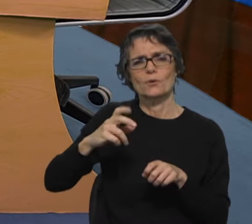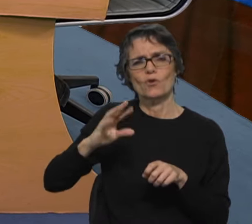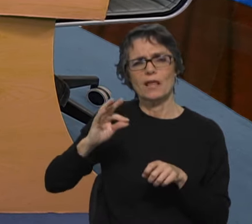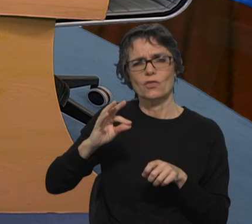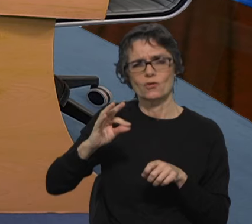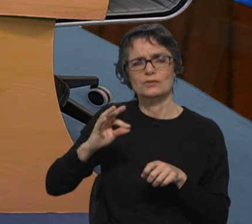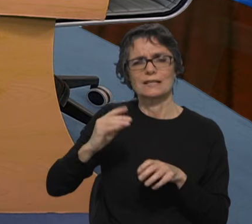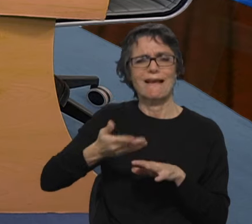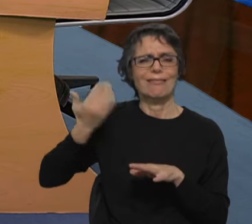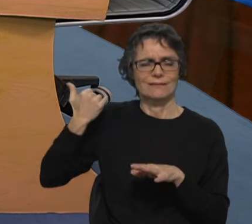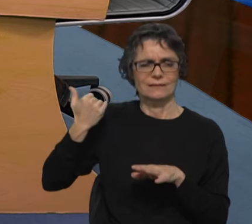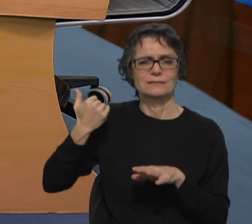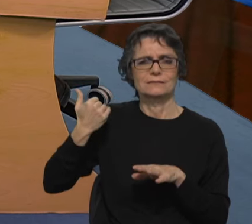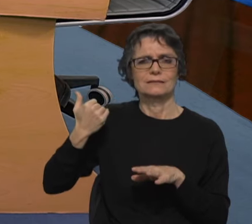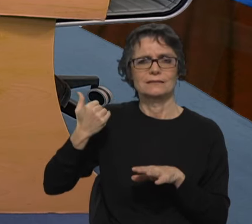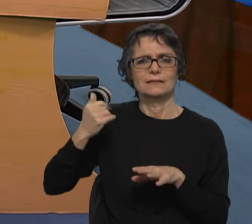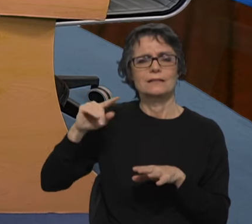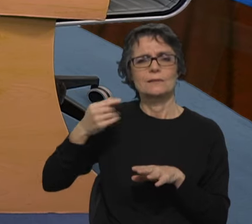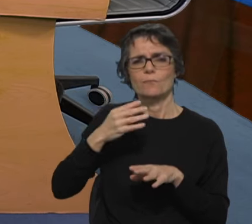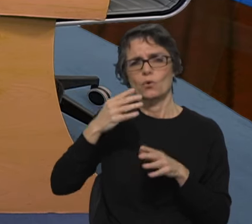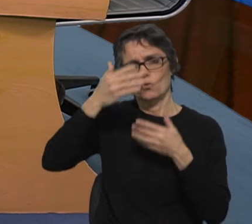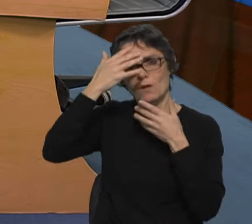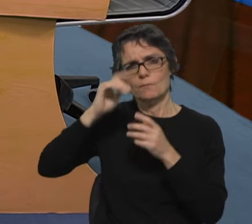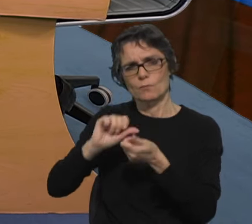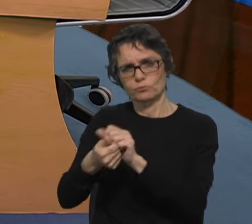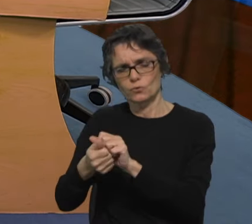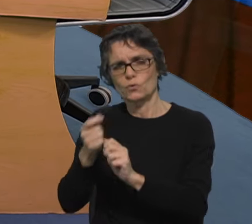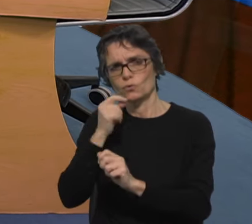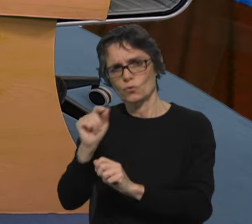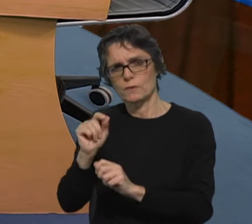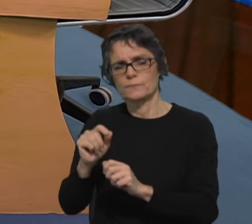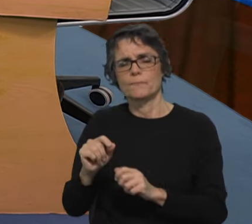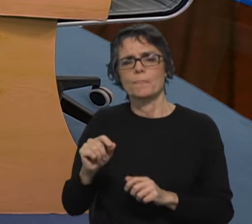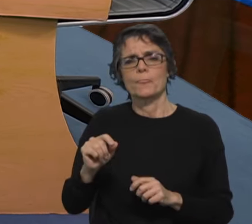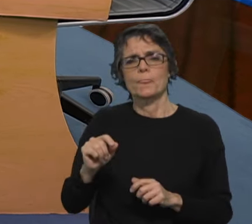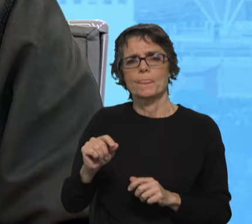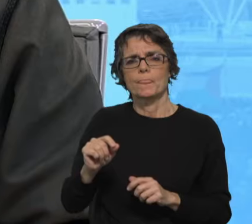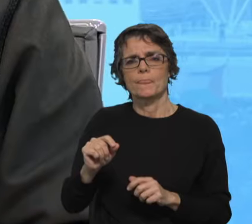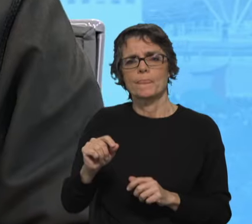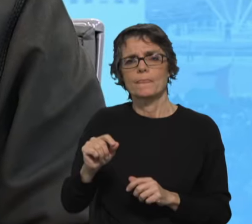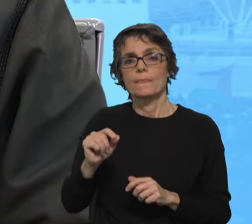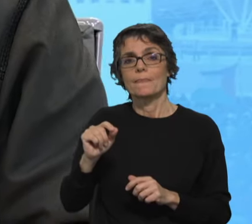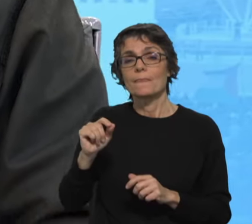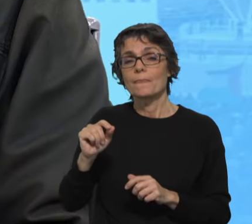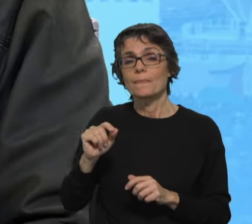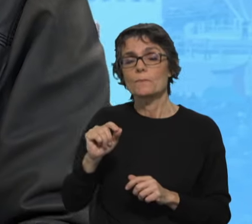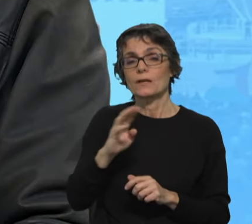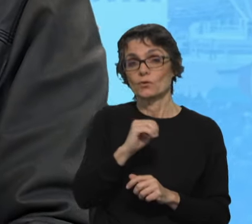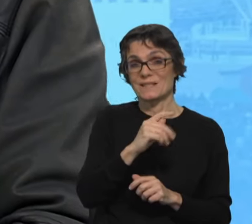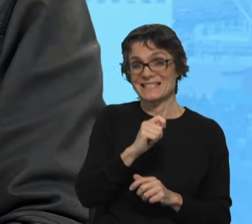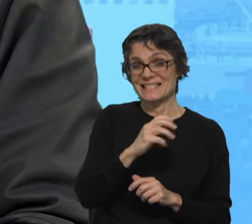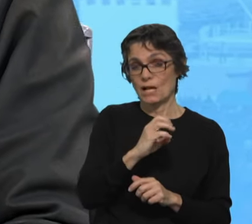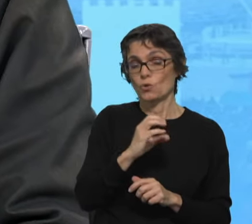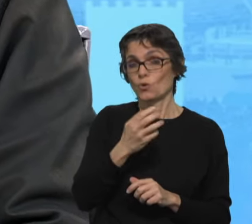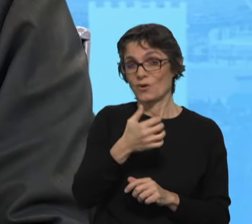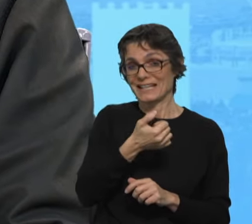depois foi a idaia no tempo dos árabes que depois passou a chamar idanha e e e já no século 5 e se teve